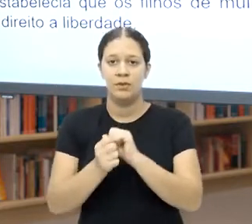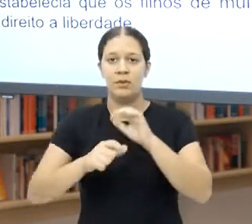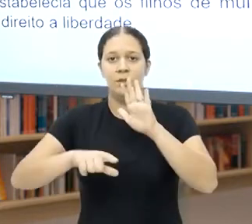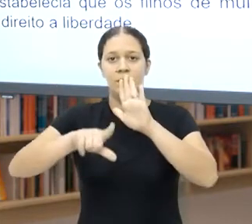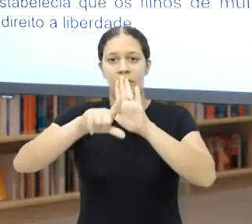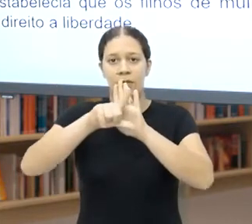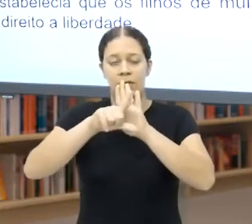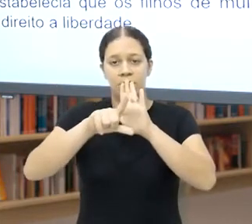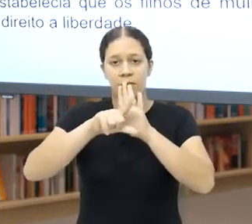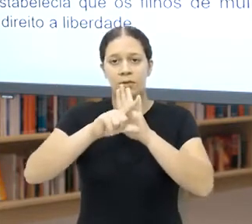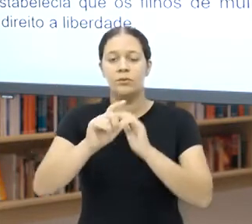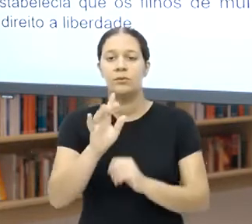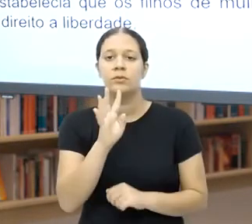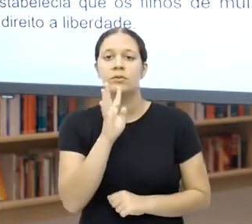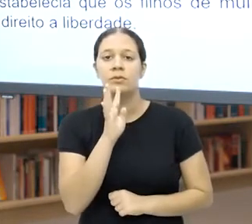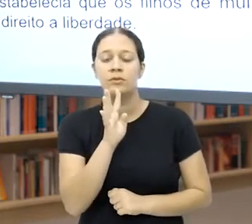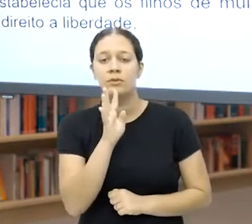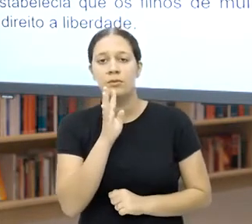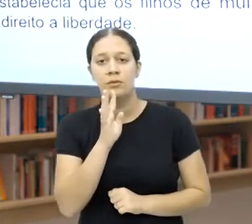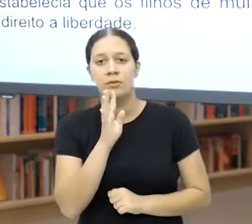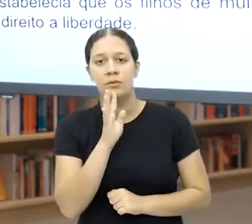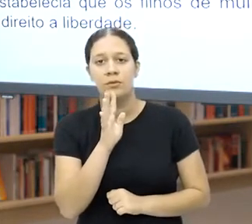lei conhecida a partir